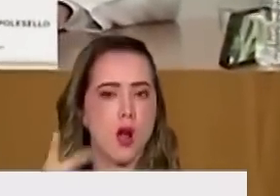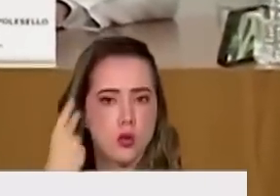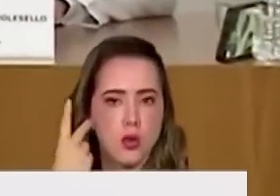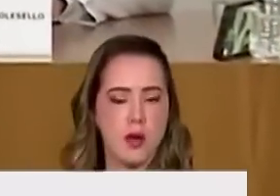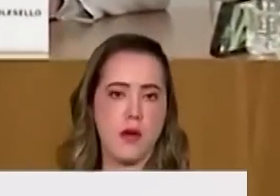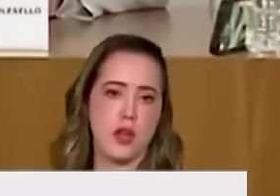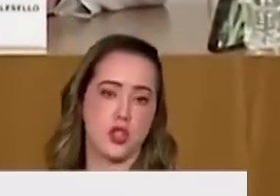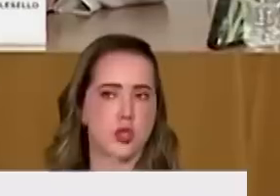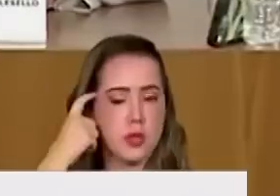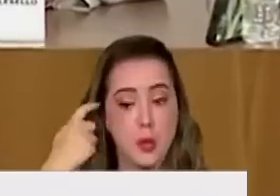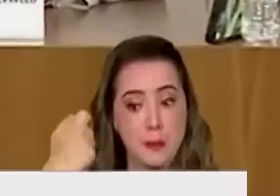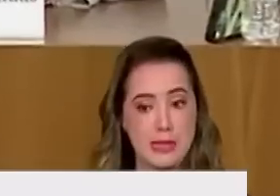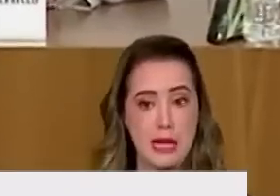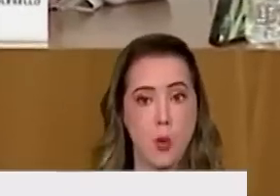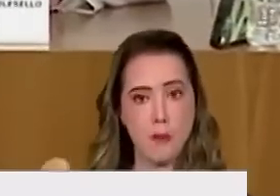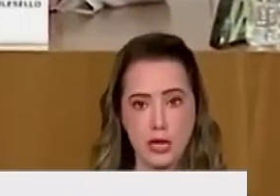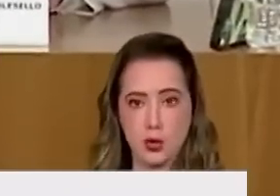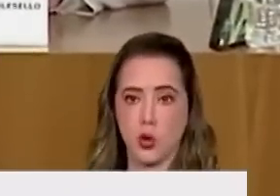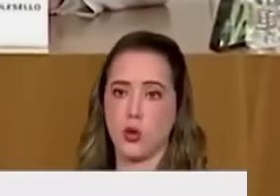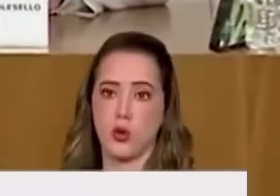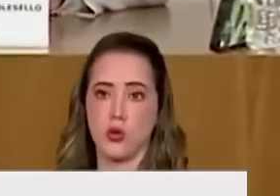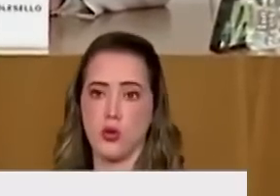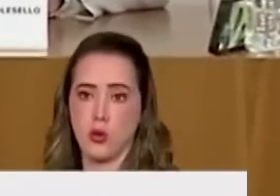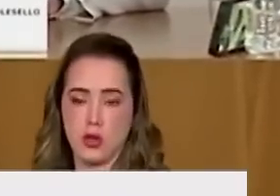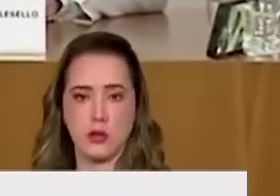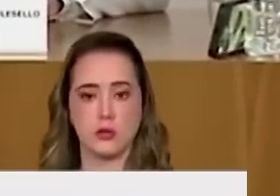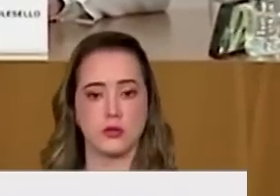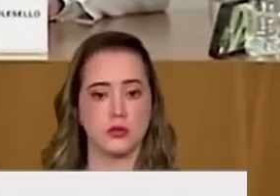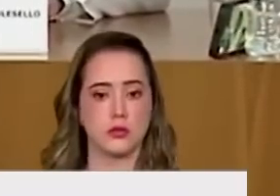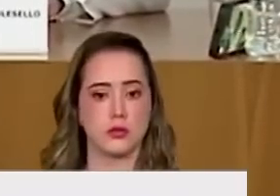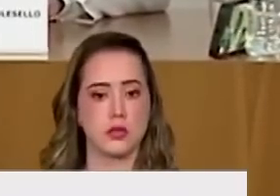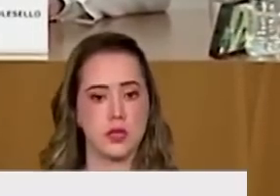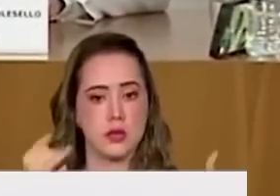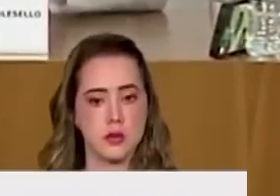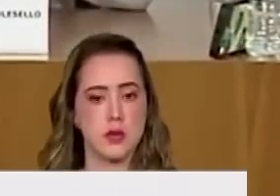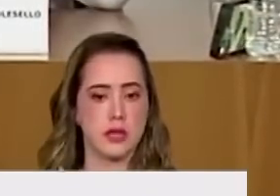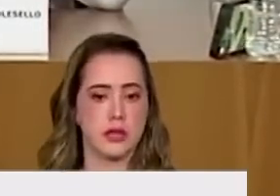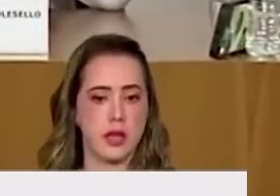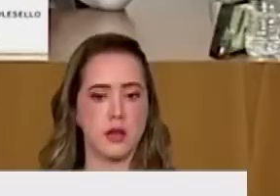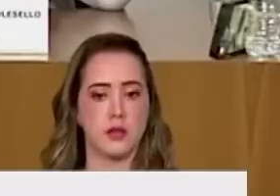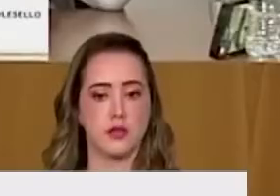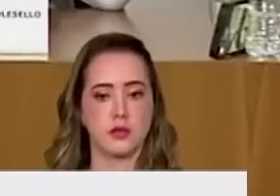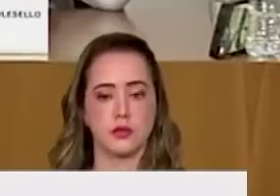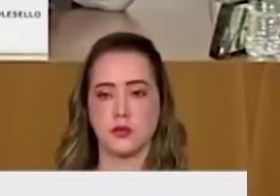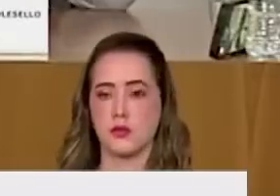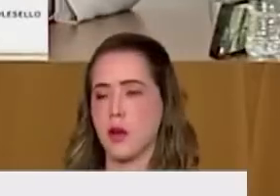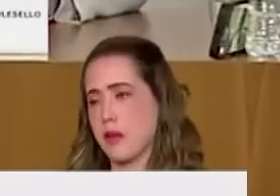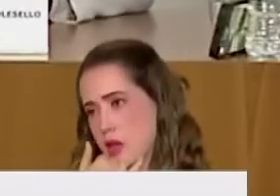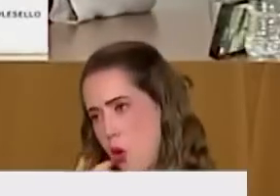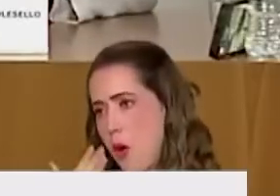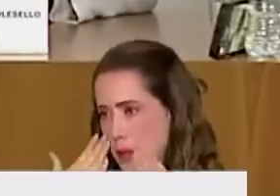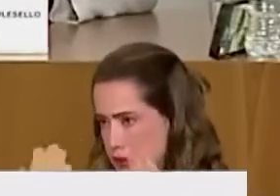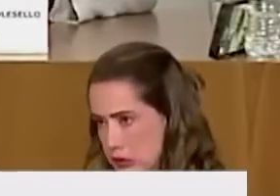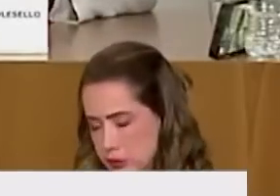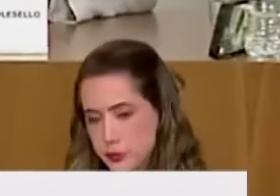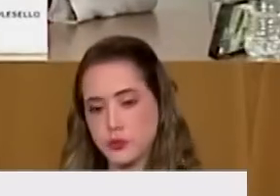pensávamos que necessariamente ele iria para uma UTI, não, que seria um protocolo. Não. Primeiro, então, se o senhor pudesse primeiro, detalhar, obrigado. Primeiro, de apresentar. O doutor Giancarlo